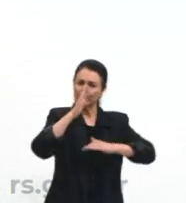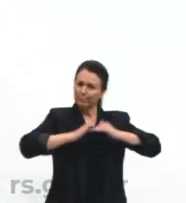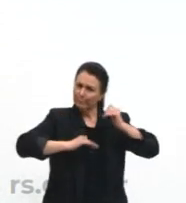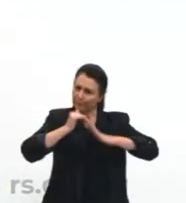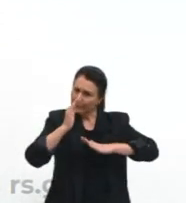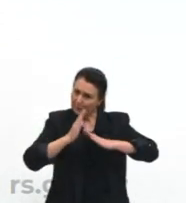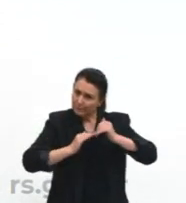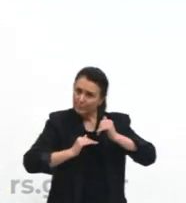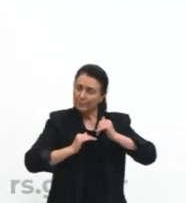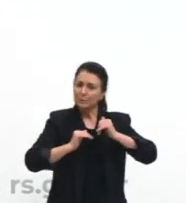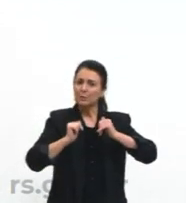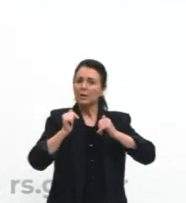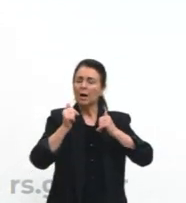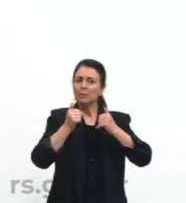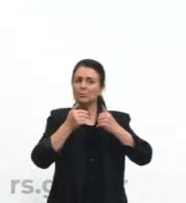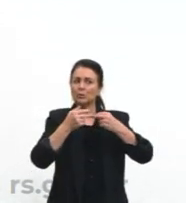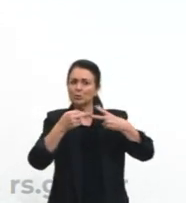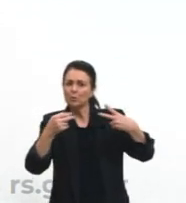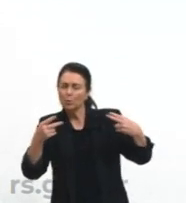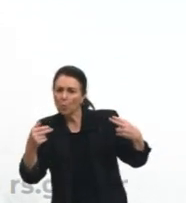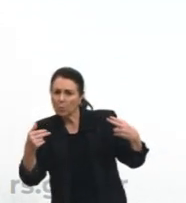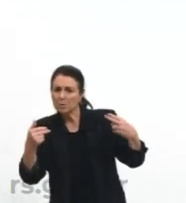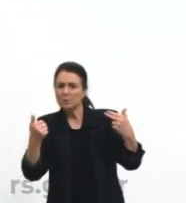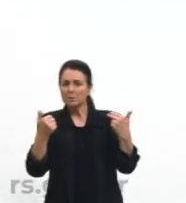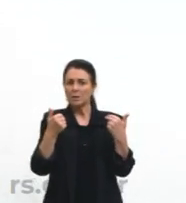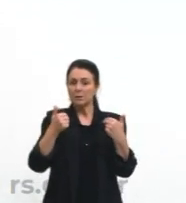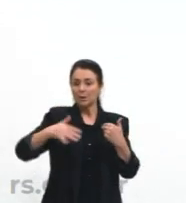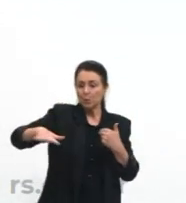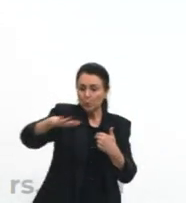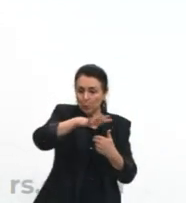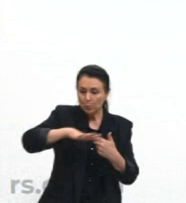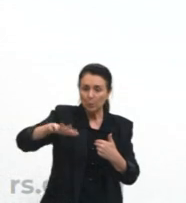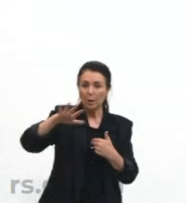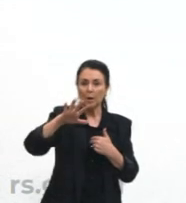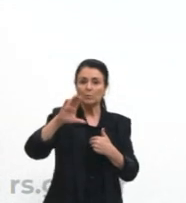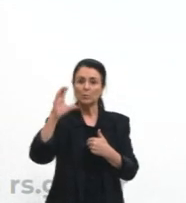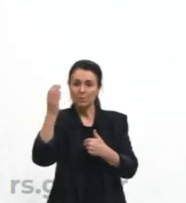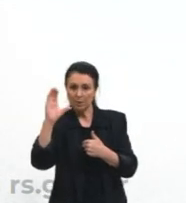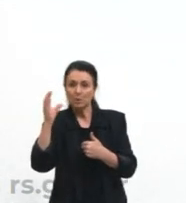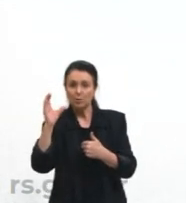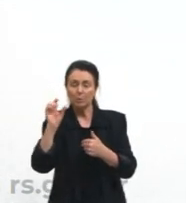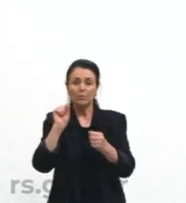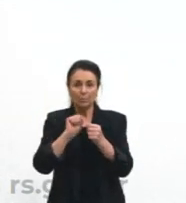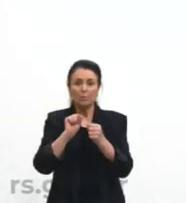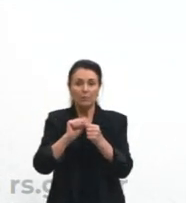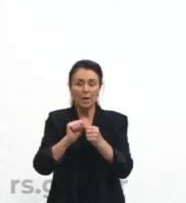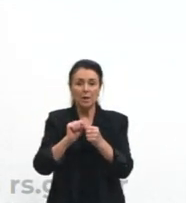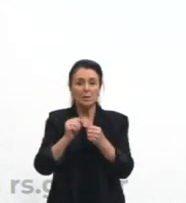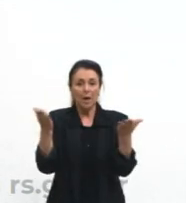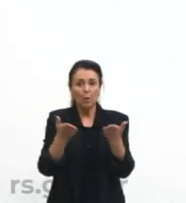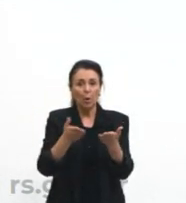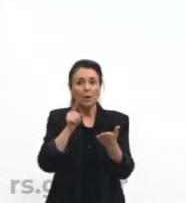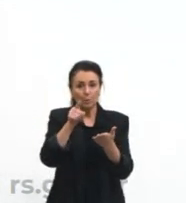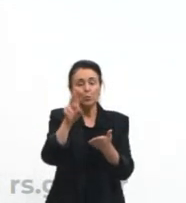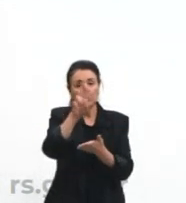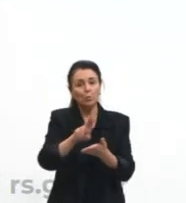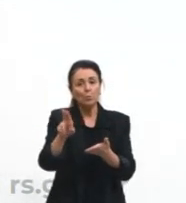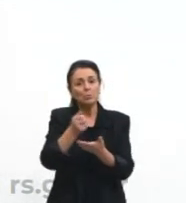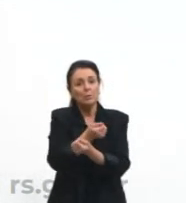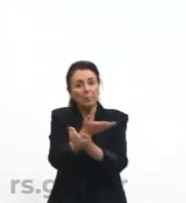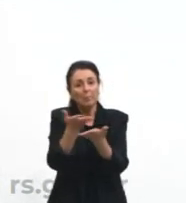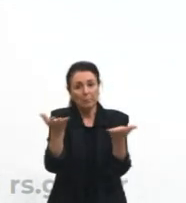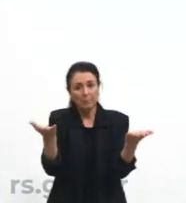instrumento instrumentalidades que o campo científico forjou entornou disponibles ou seja cada